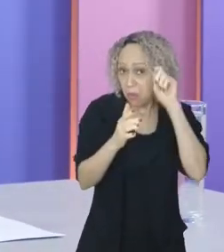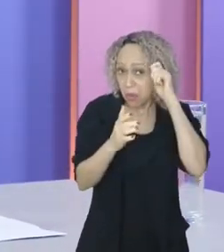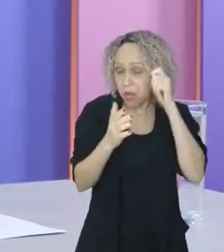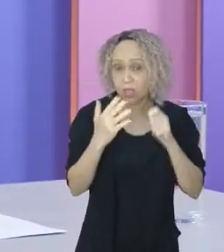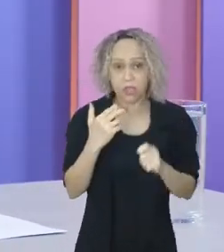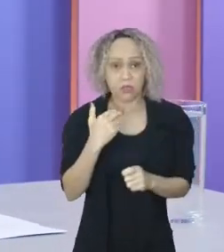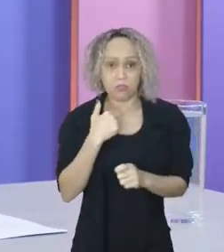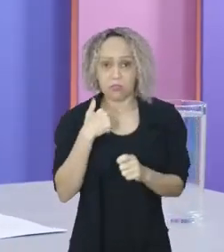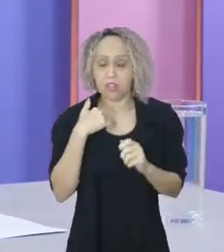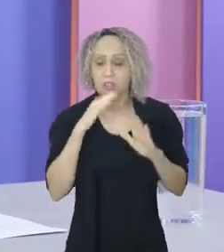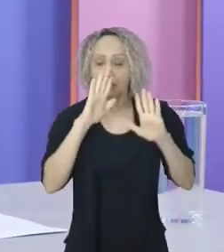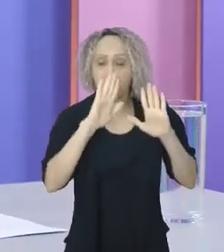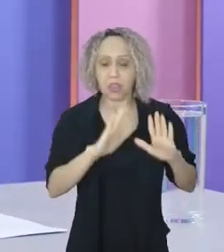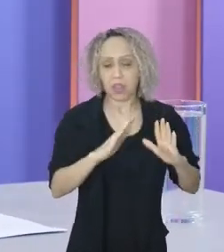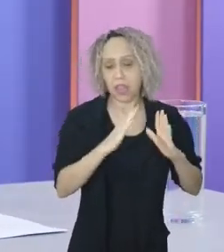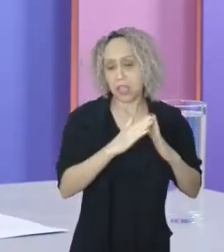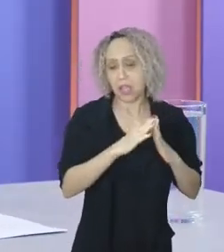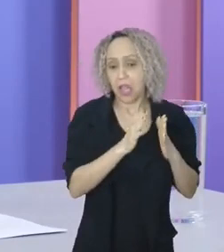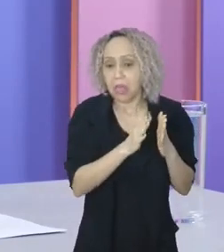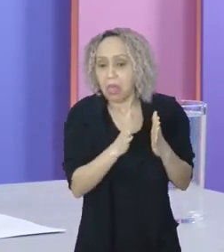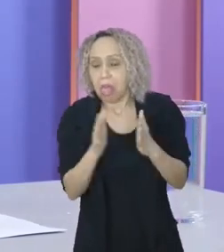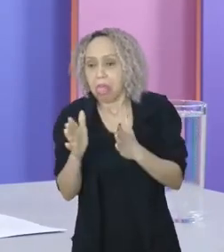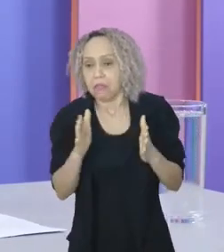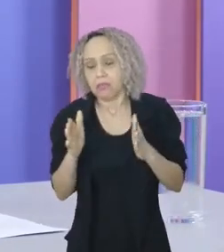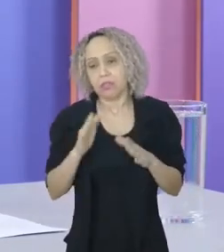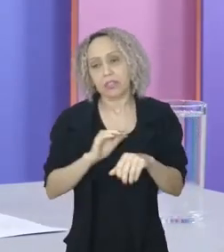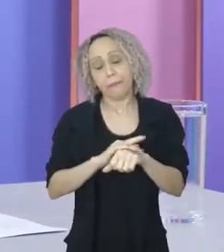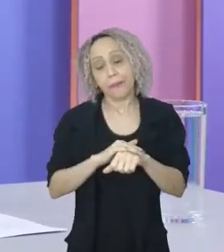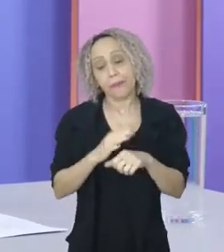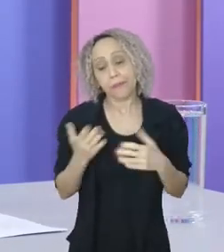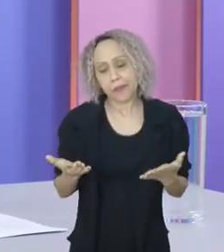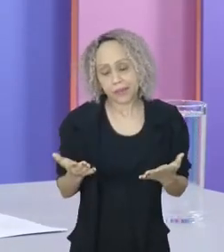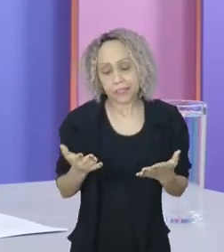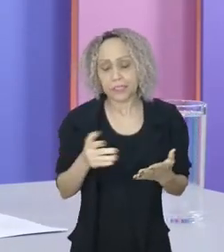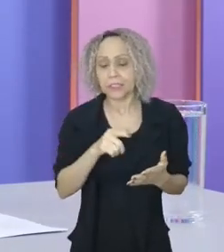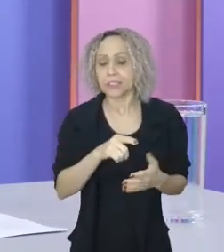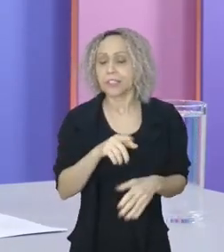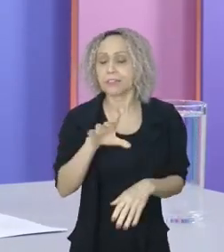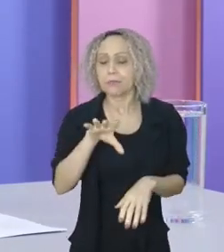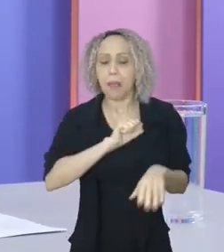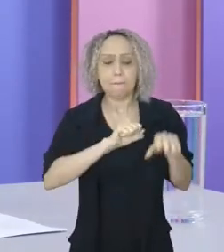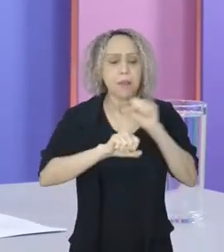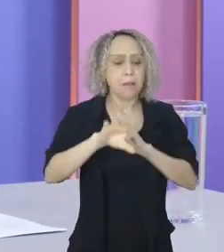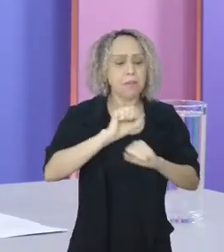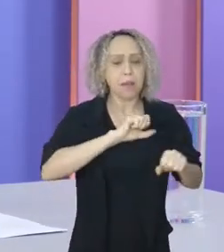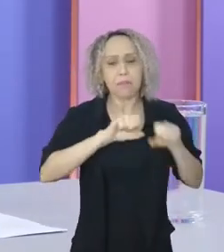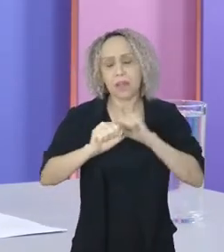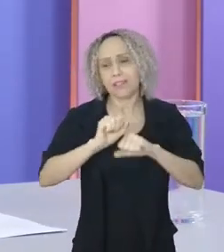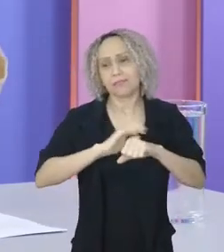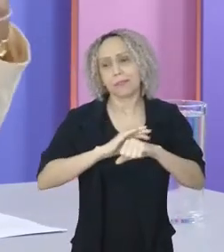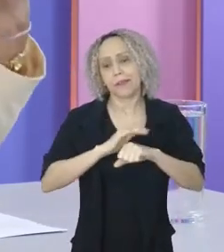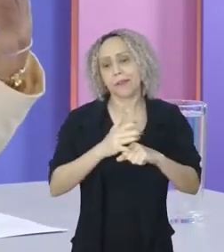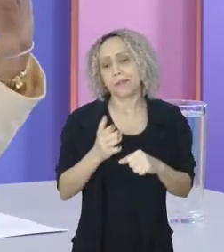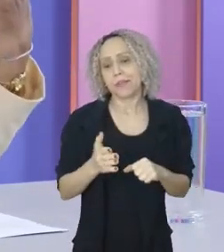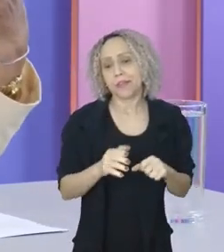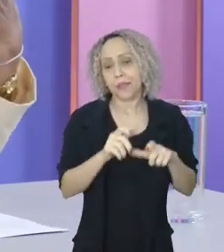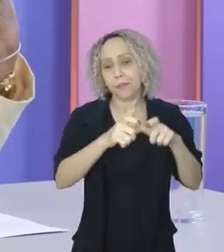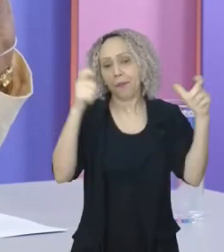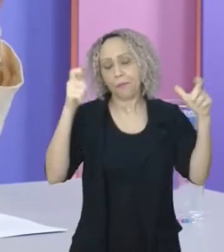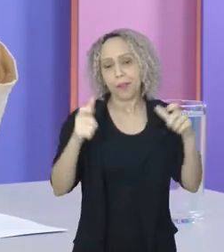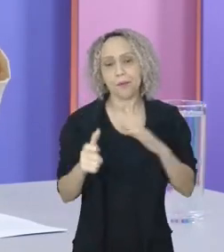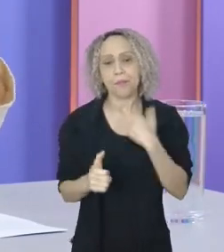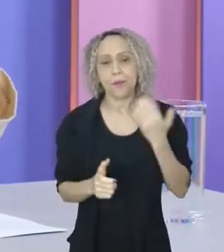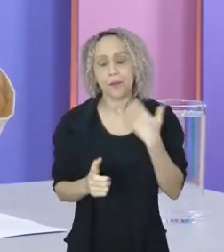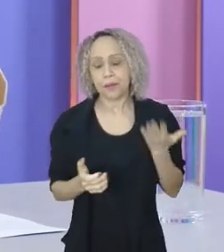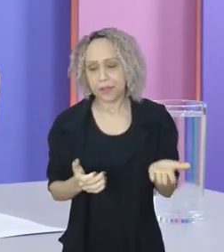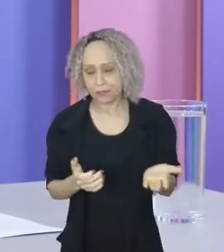solidariedade que especialmente as mulheres negras construíram nesse país, e que hoje,